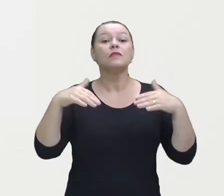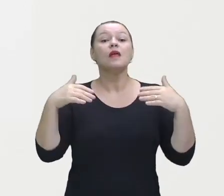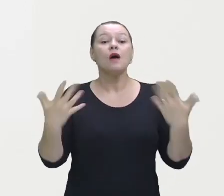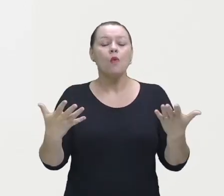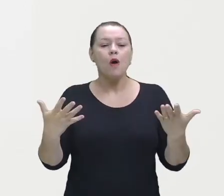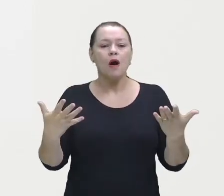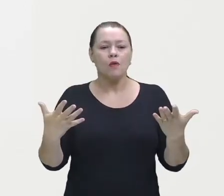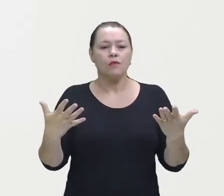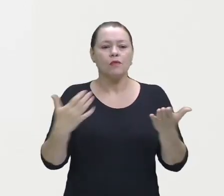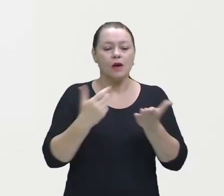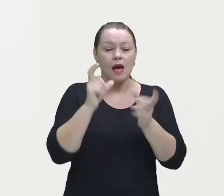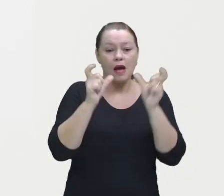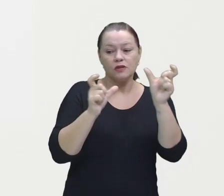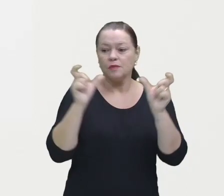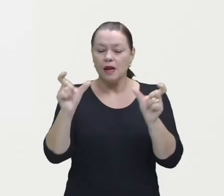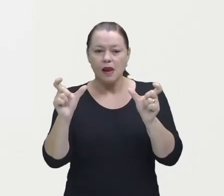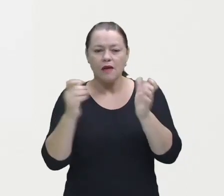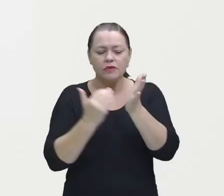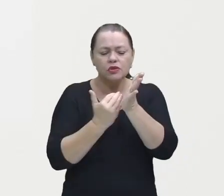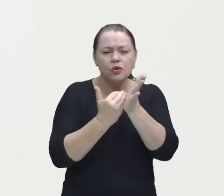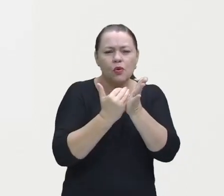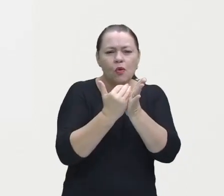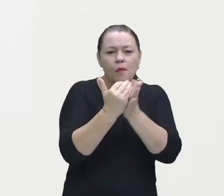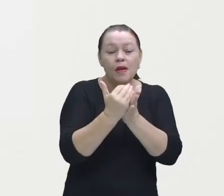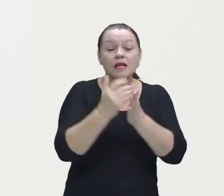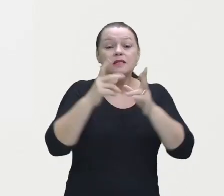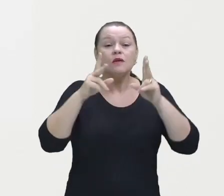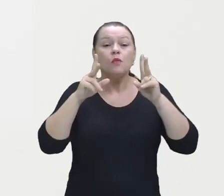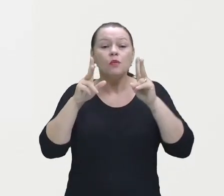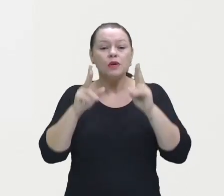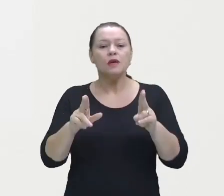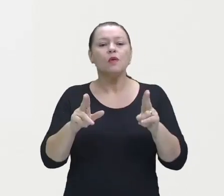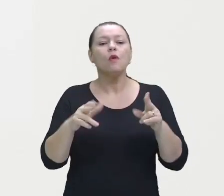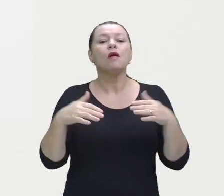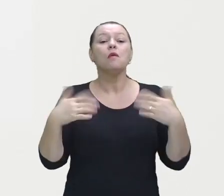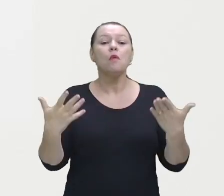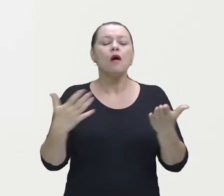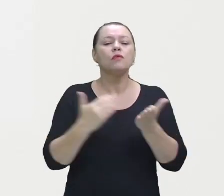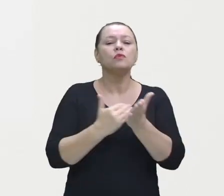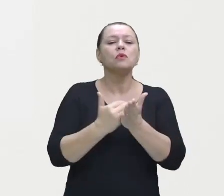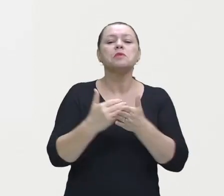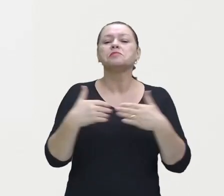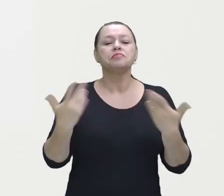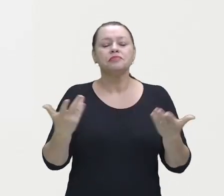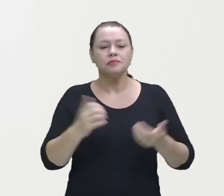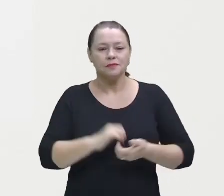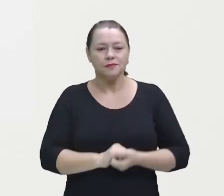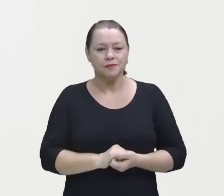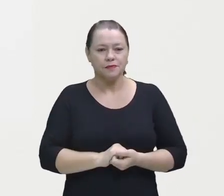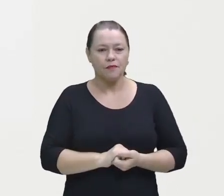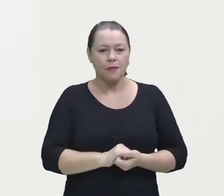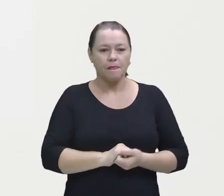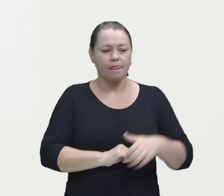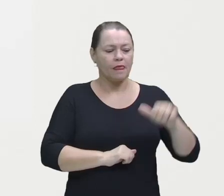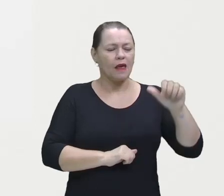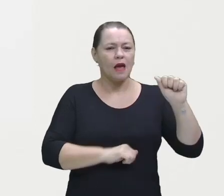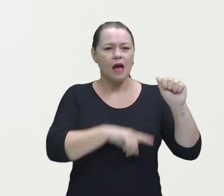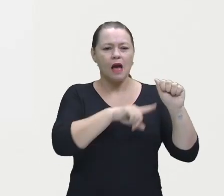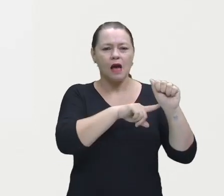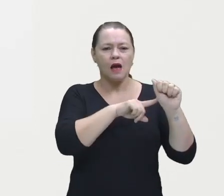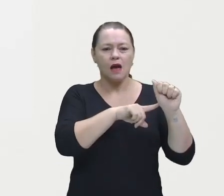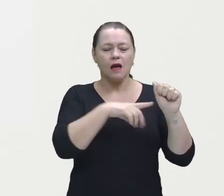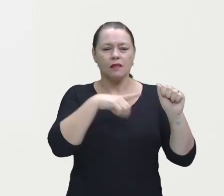são iguais entre os sons das sílabas iniciais, no comecinho? Vamos ver. A letra A tem